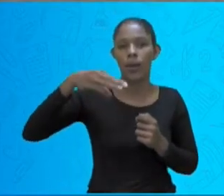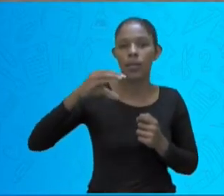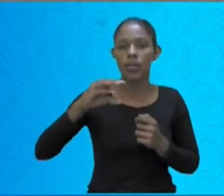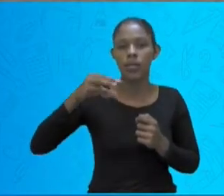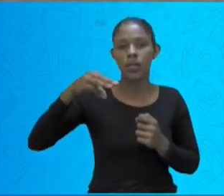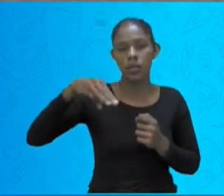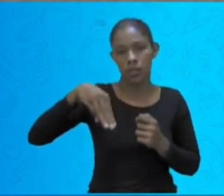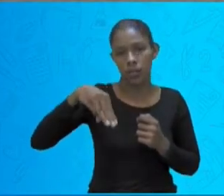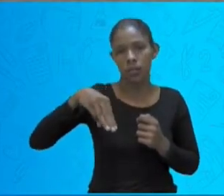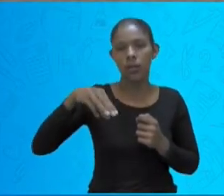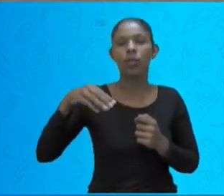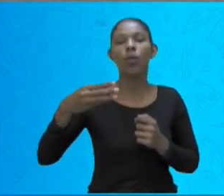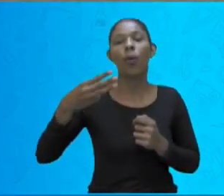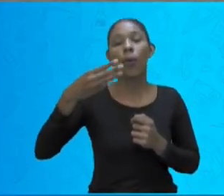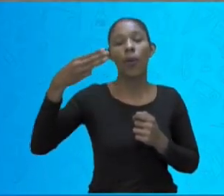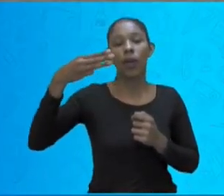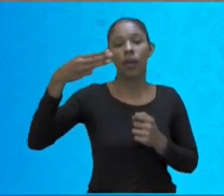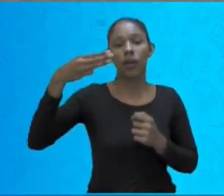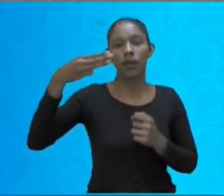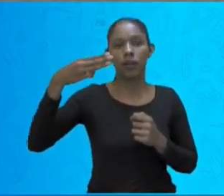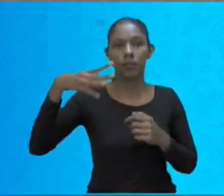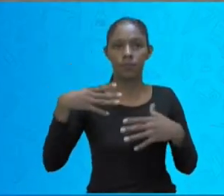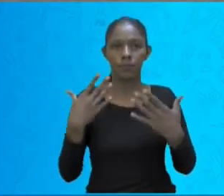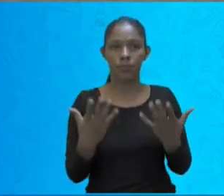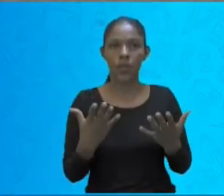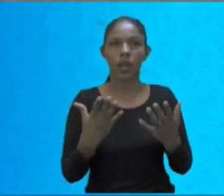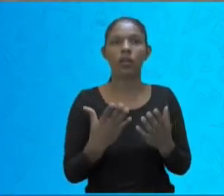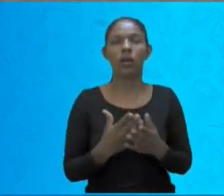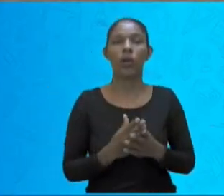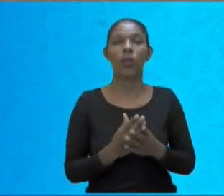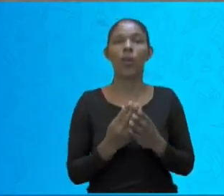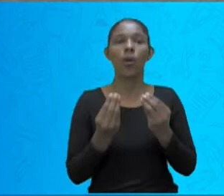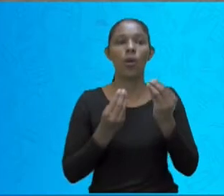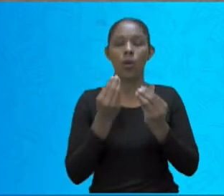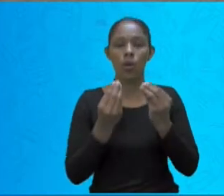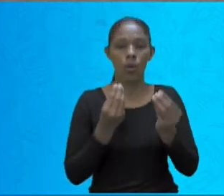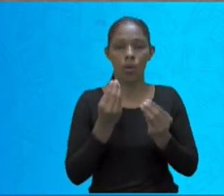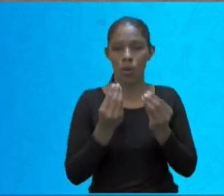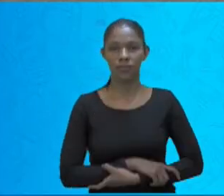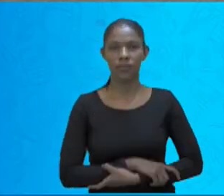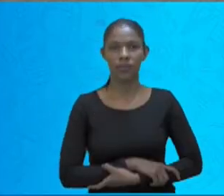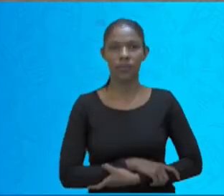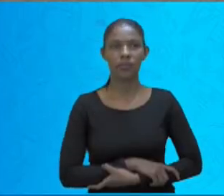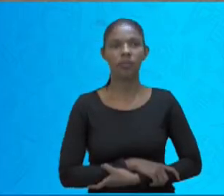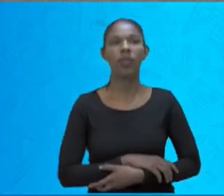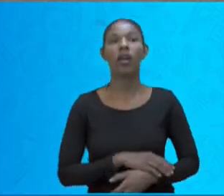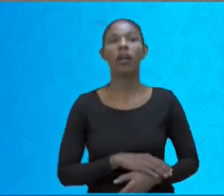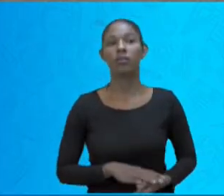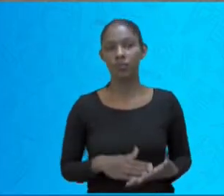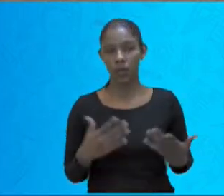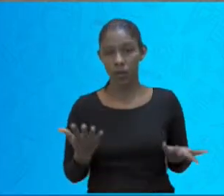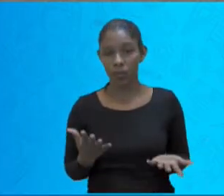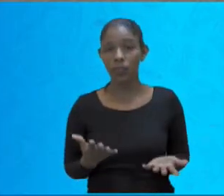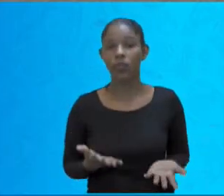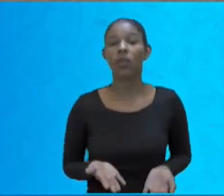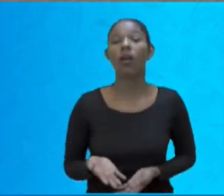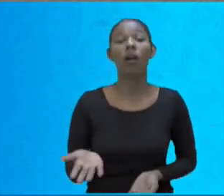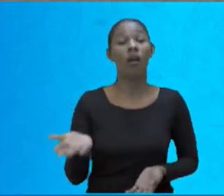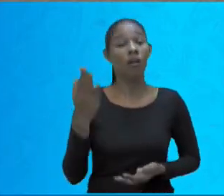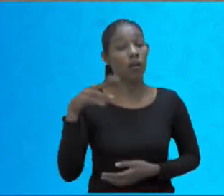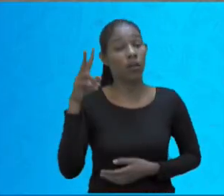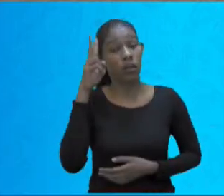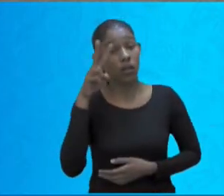multiplicado por ele mesmo 3 vezes, obtém o valor 64? Vamos lembrar da nossa